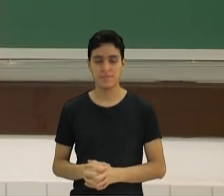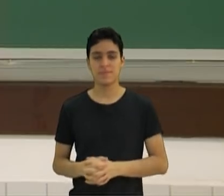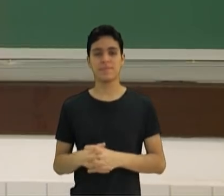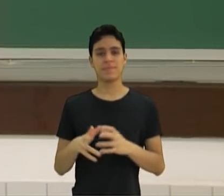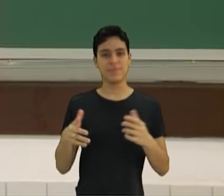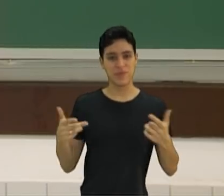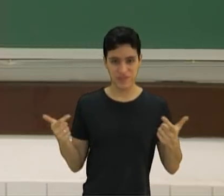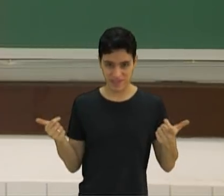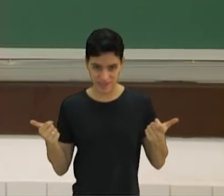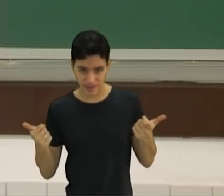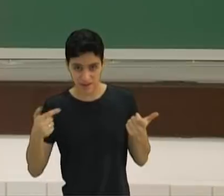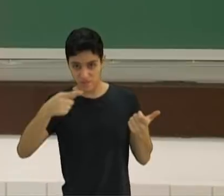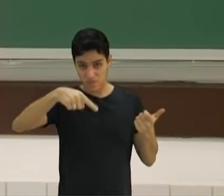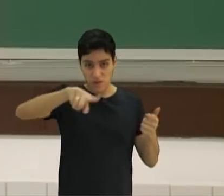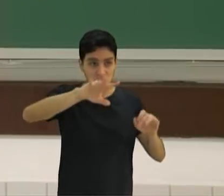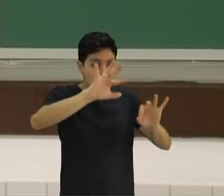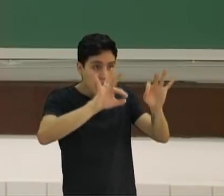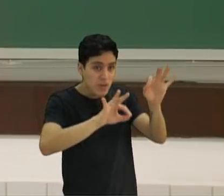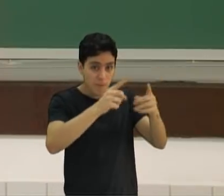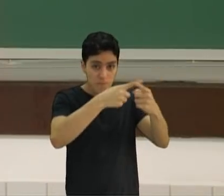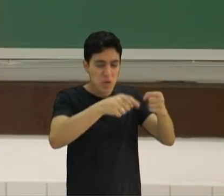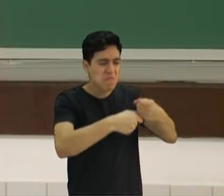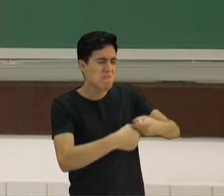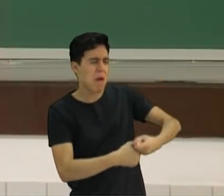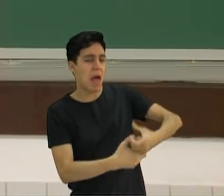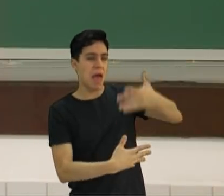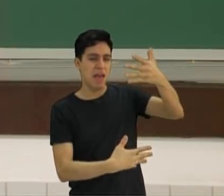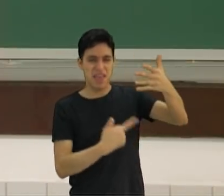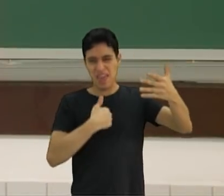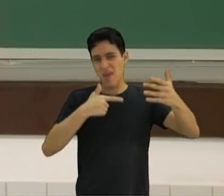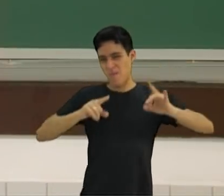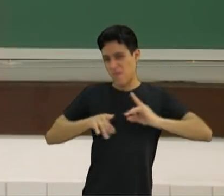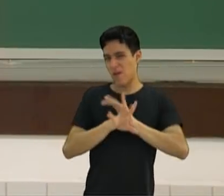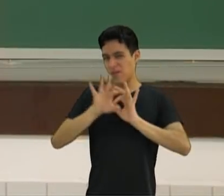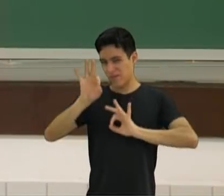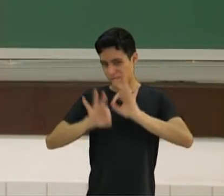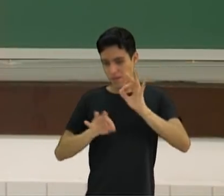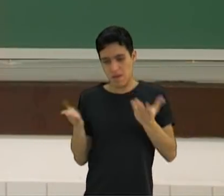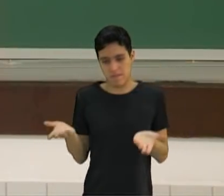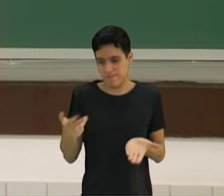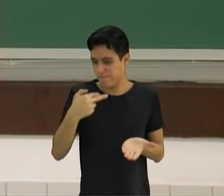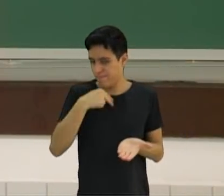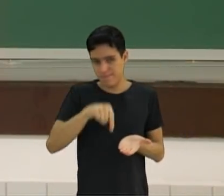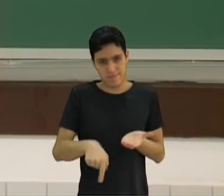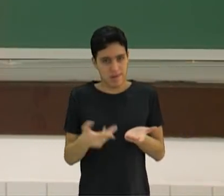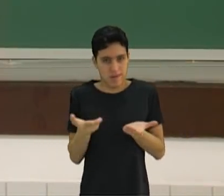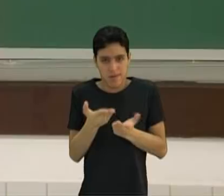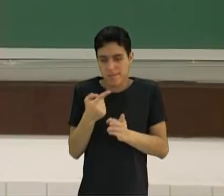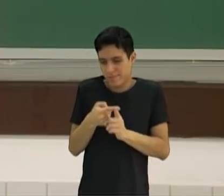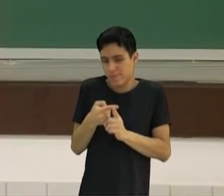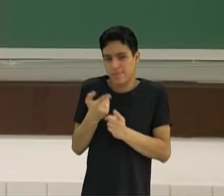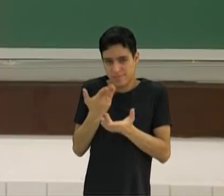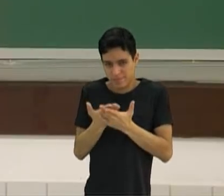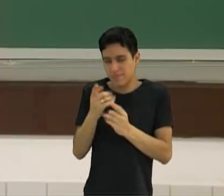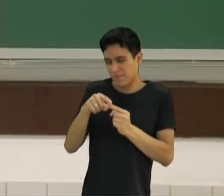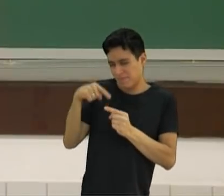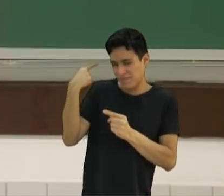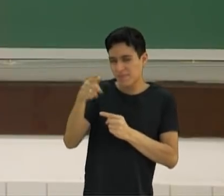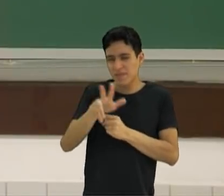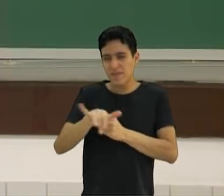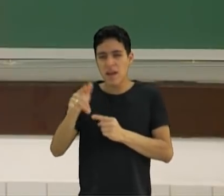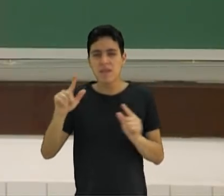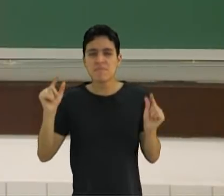E aí, montou sua playlist? Eu já montei a minha, né? Não vou ouvir agora, que agora tá na hora da aula, mas daqui a pouco eu vou poder